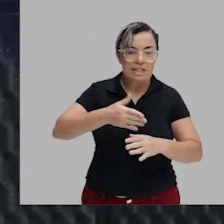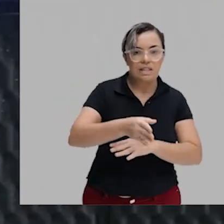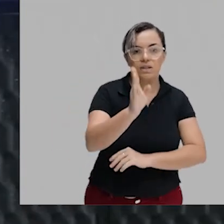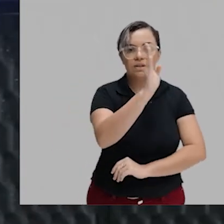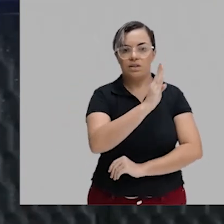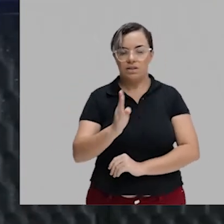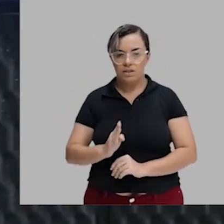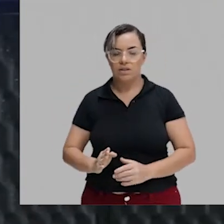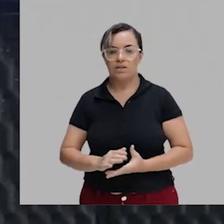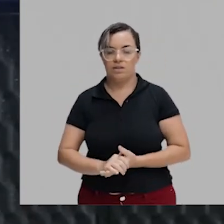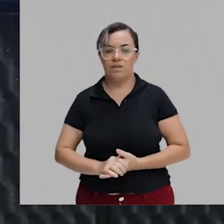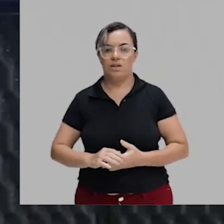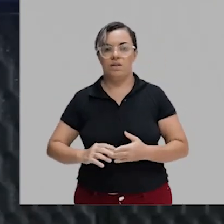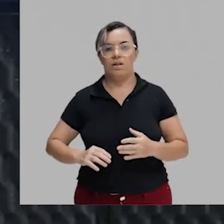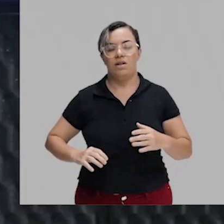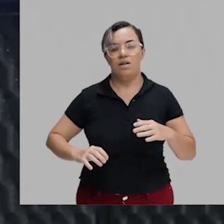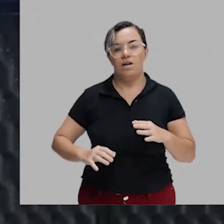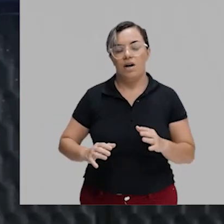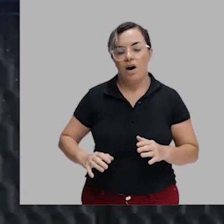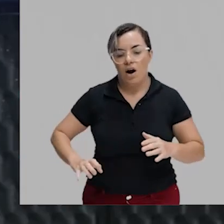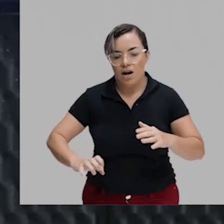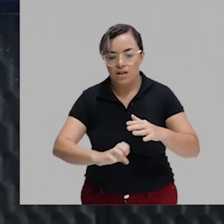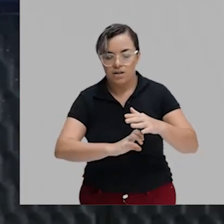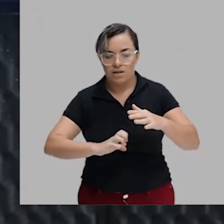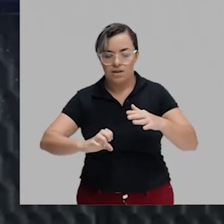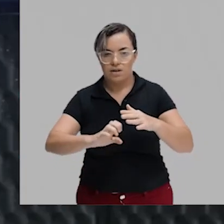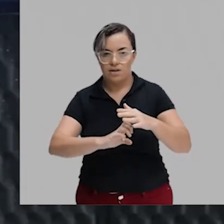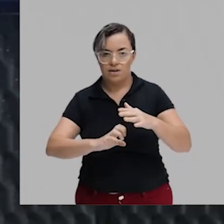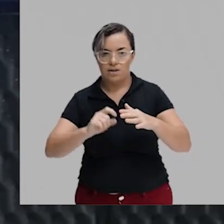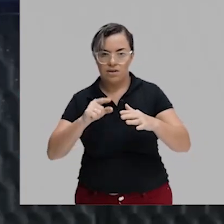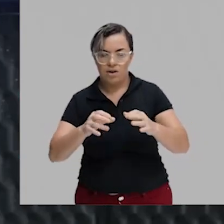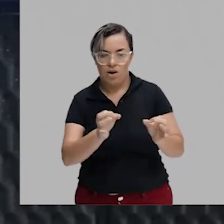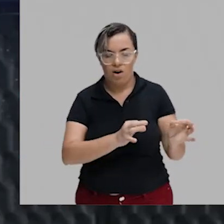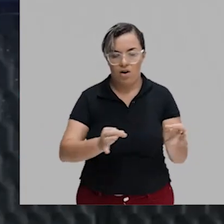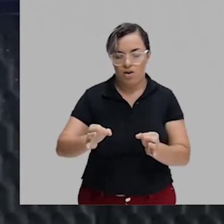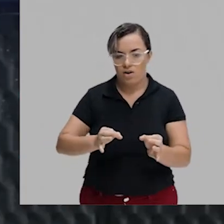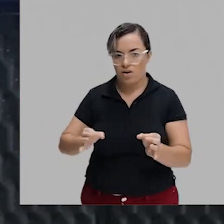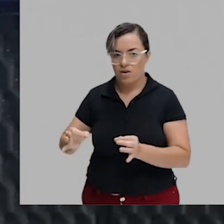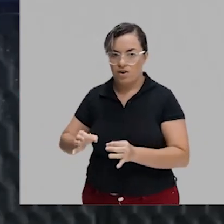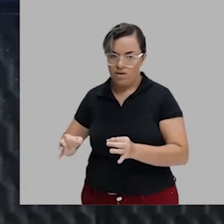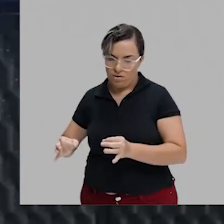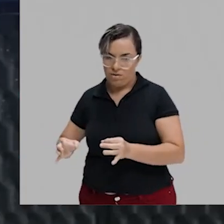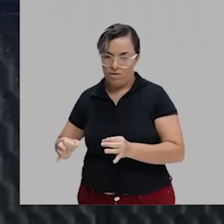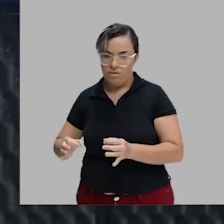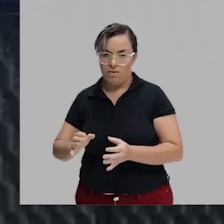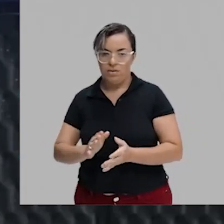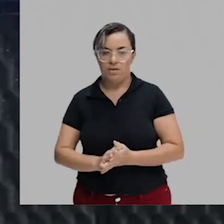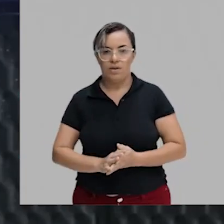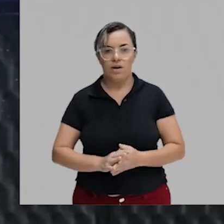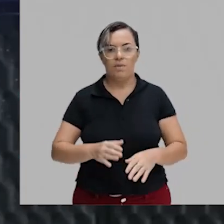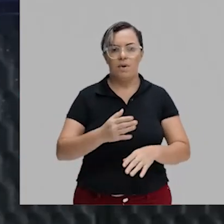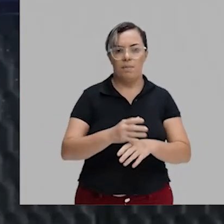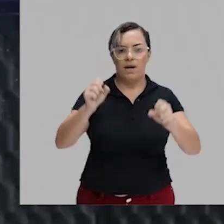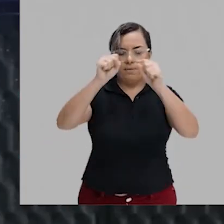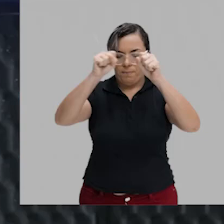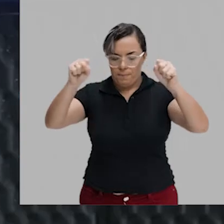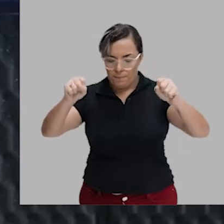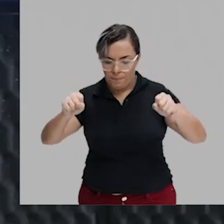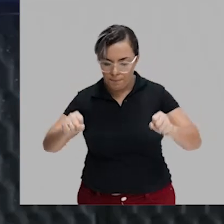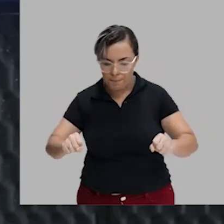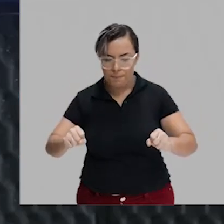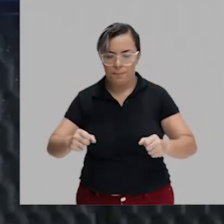privilegiadas, organizar essas companhias é uma prática mercantilista que foi aplicada por esses estados modernos.